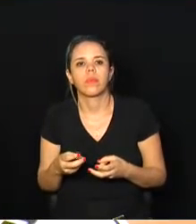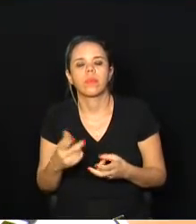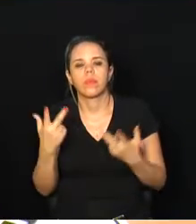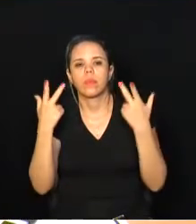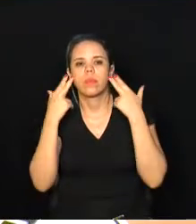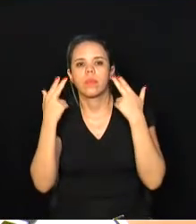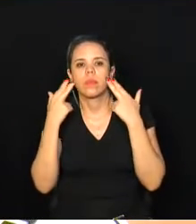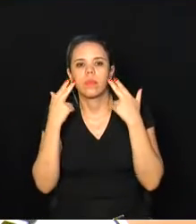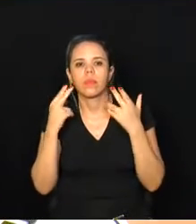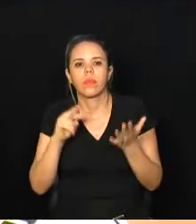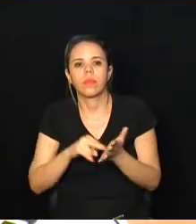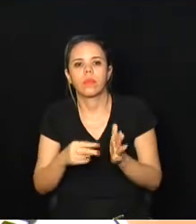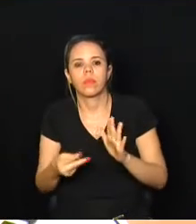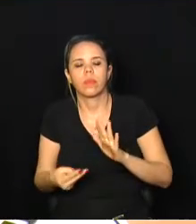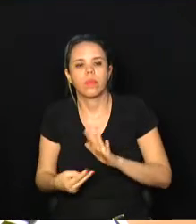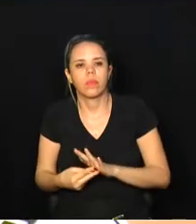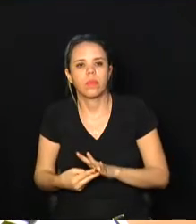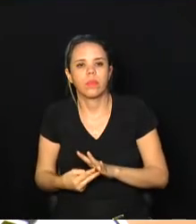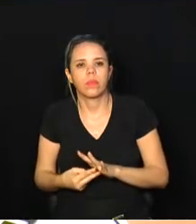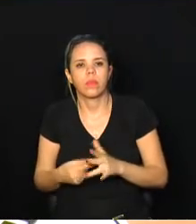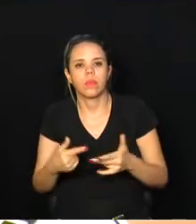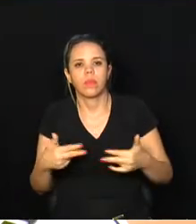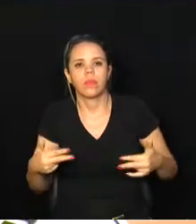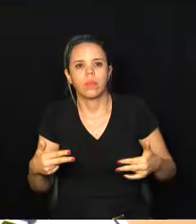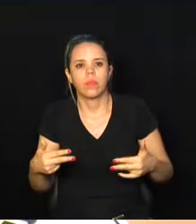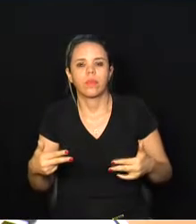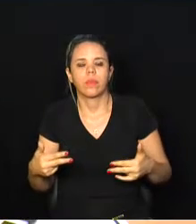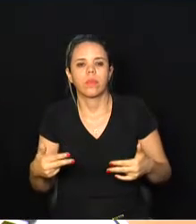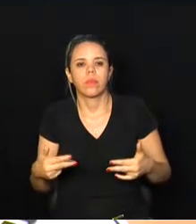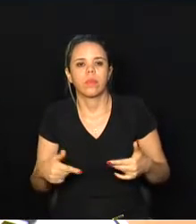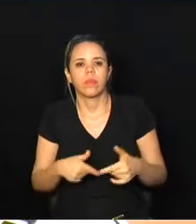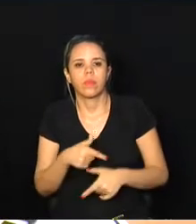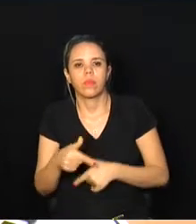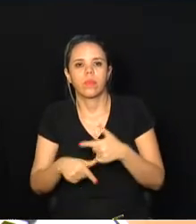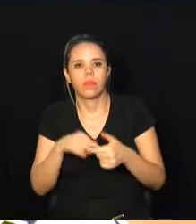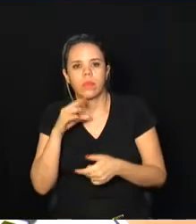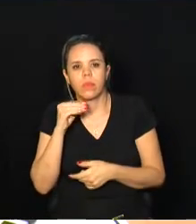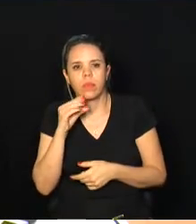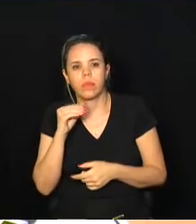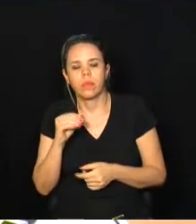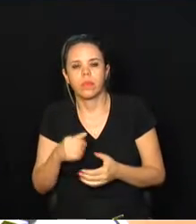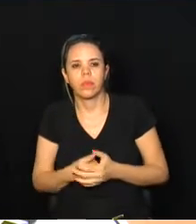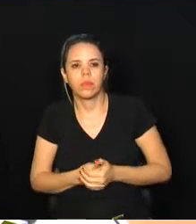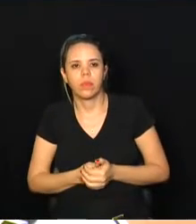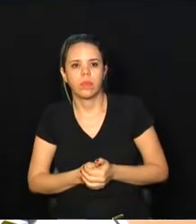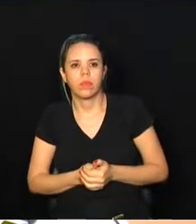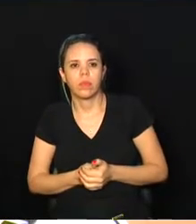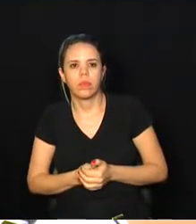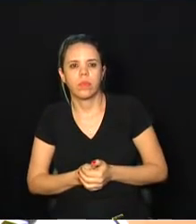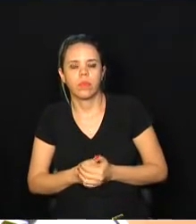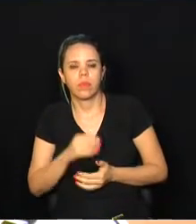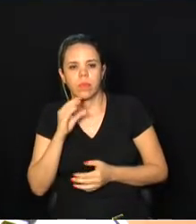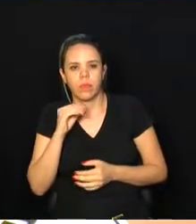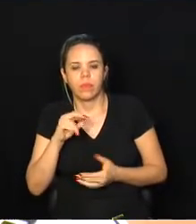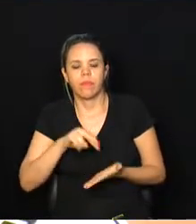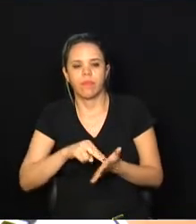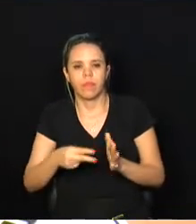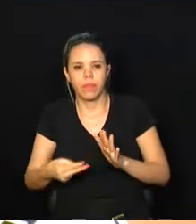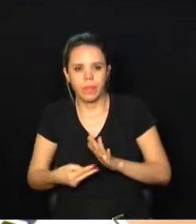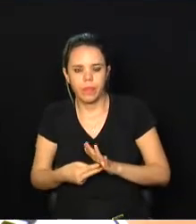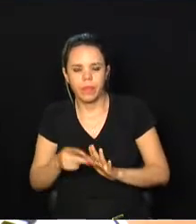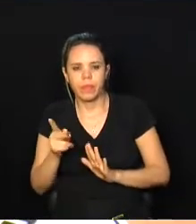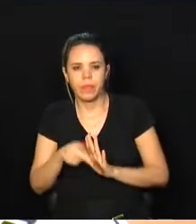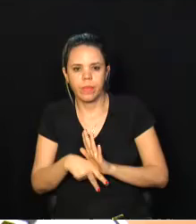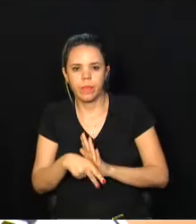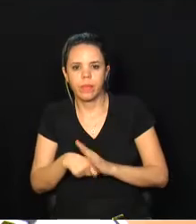de interpretações diversas a cada funcionário a cada servidor que interpreta o